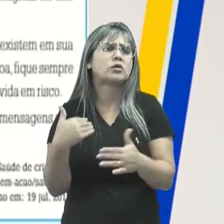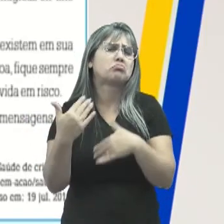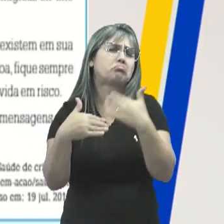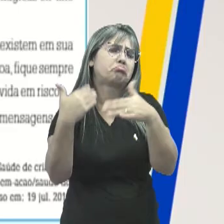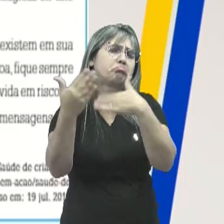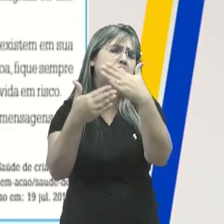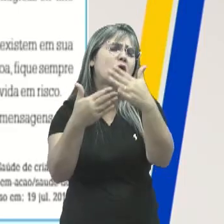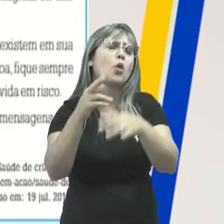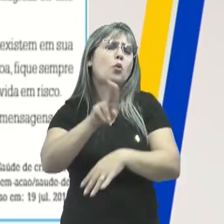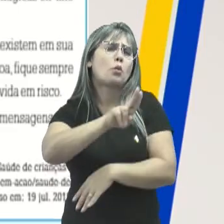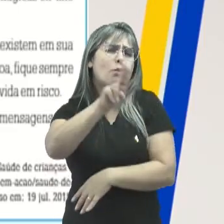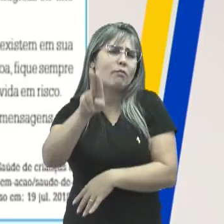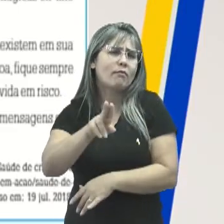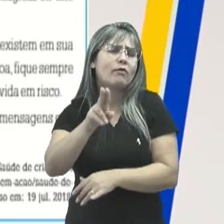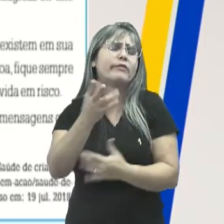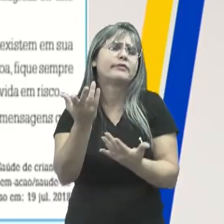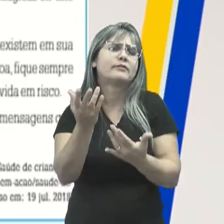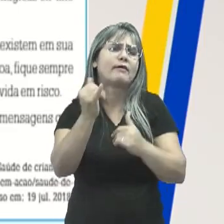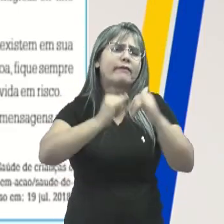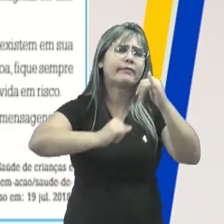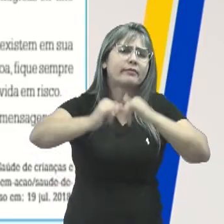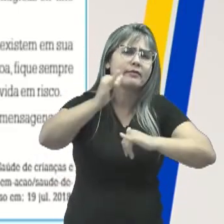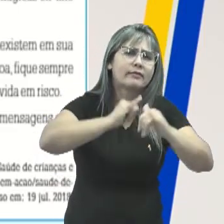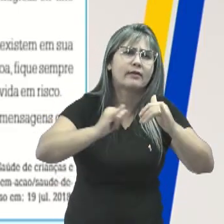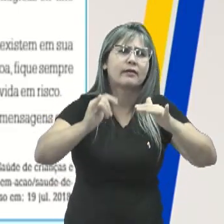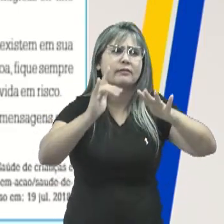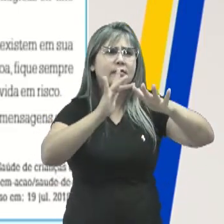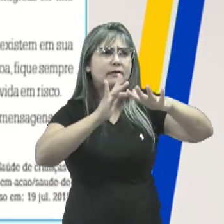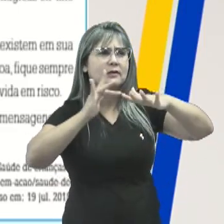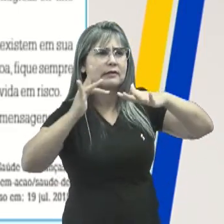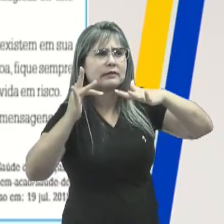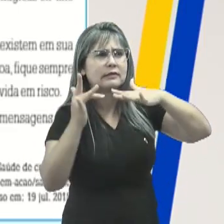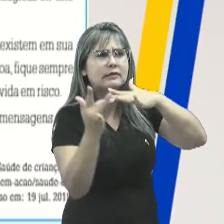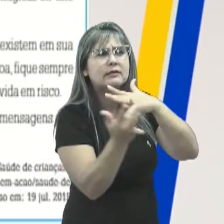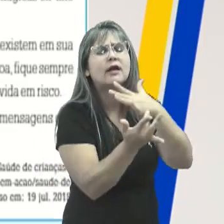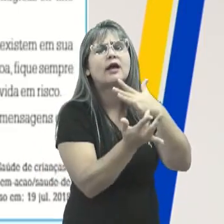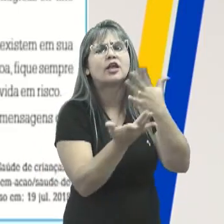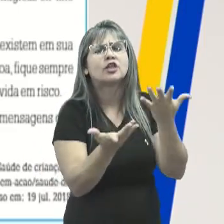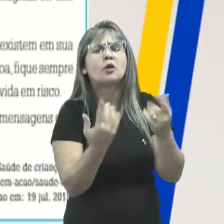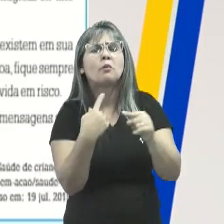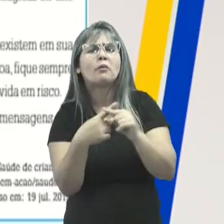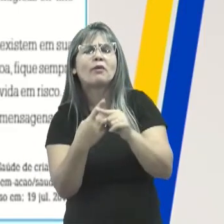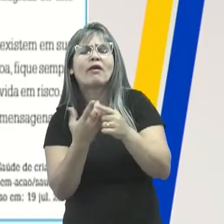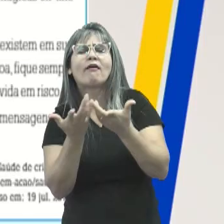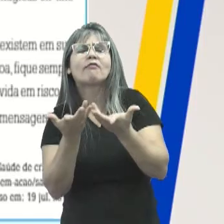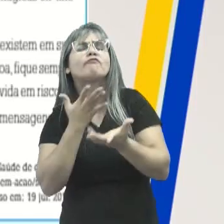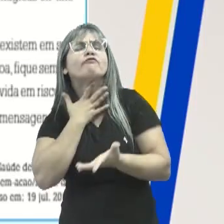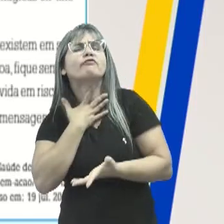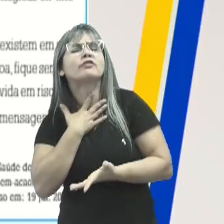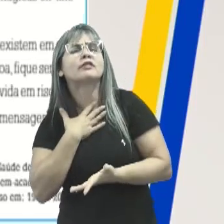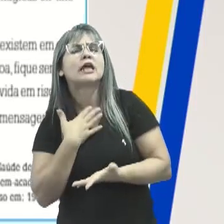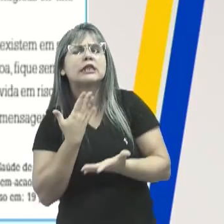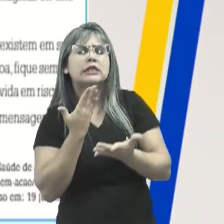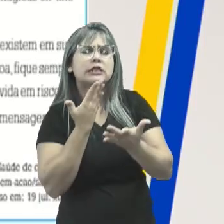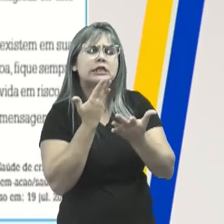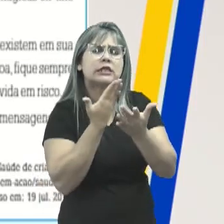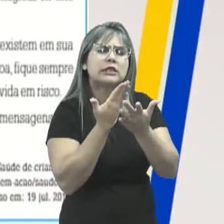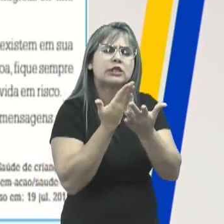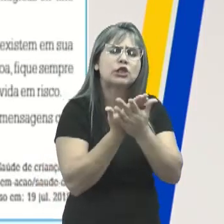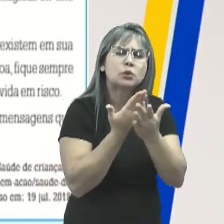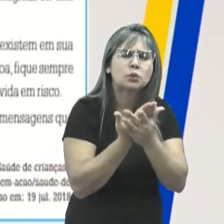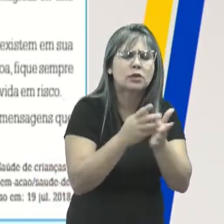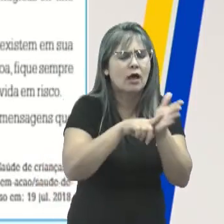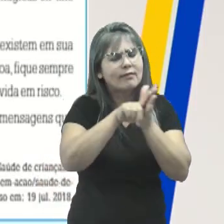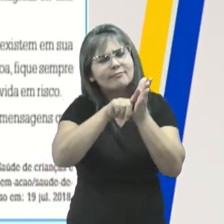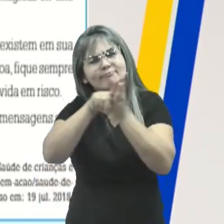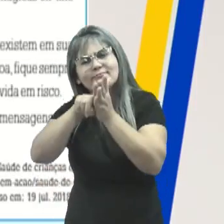conseguiu agregar aí a sua vontade de pesquisar, a sua vontade de conhecer com a internet.